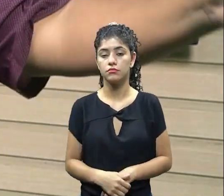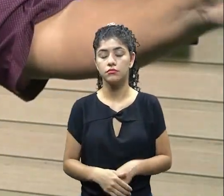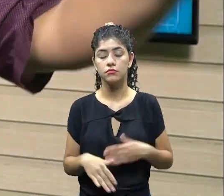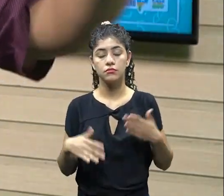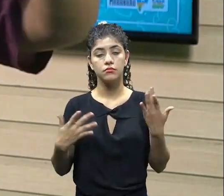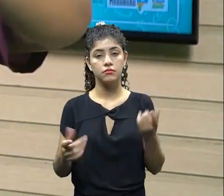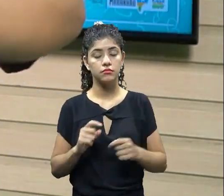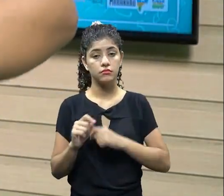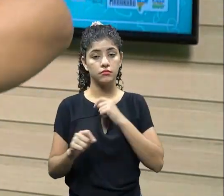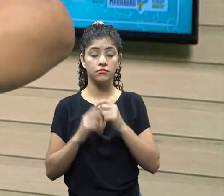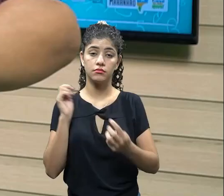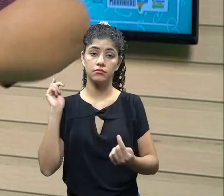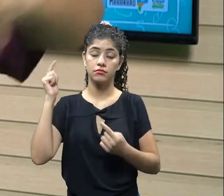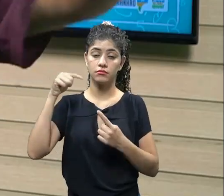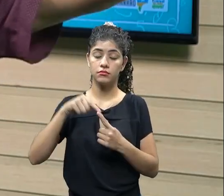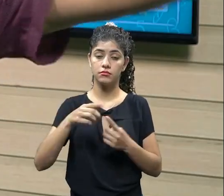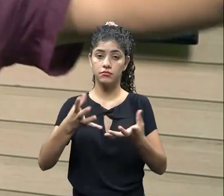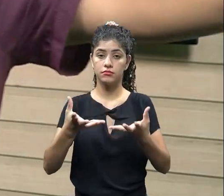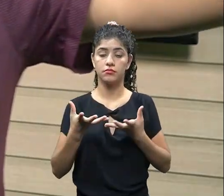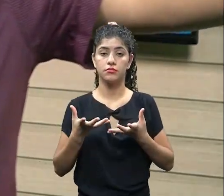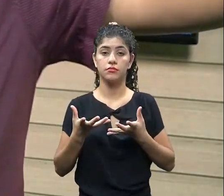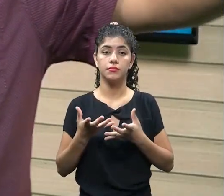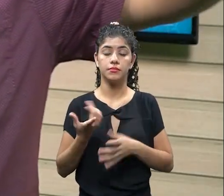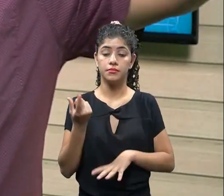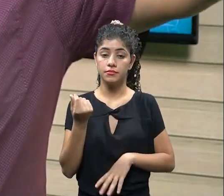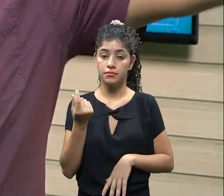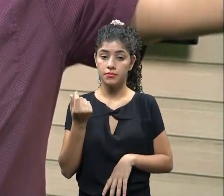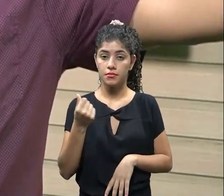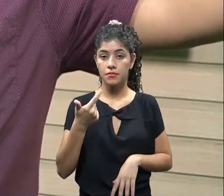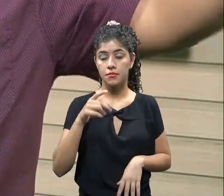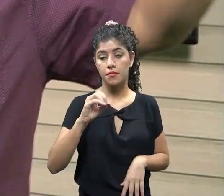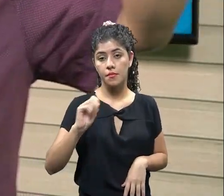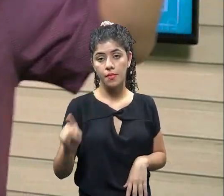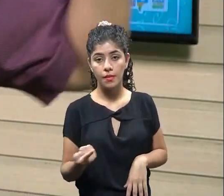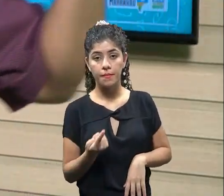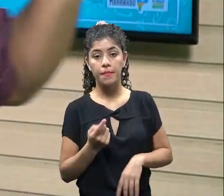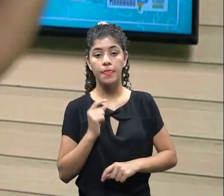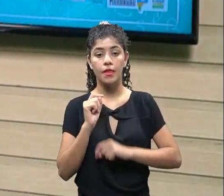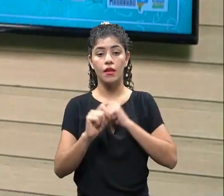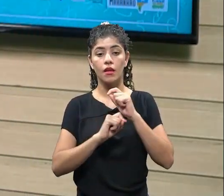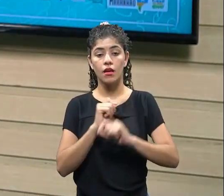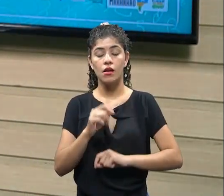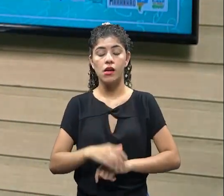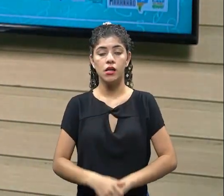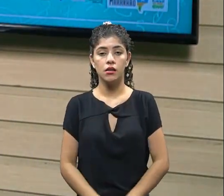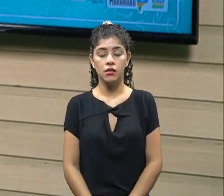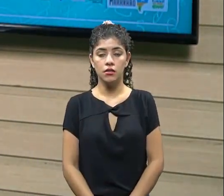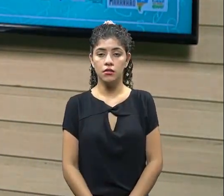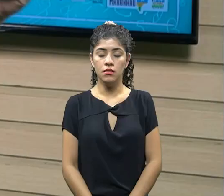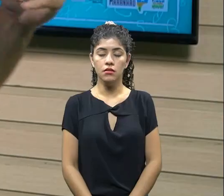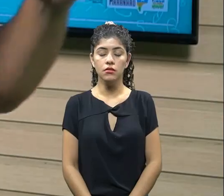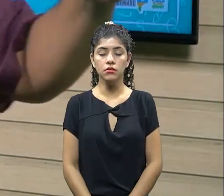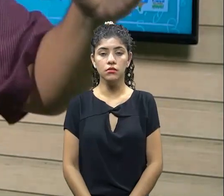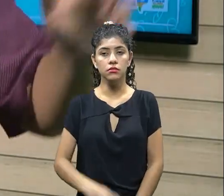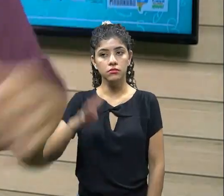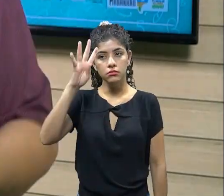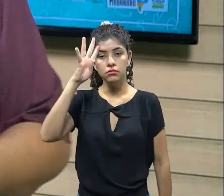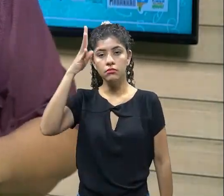Então, essa ideia do objetivo, eu quero chegar a esse lucro a 20 mil, é um